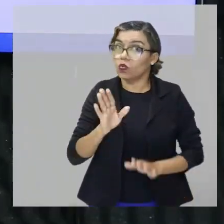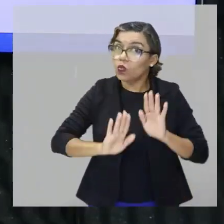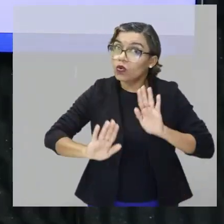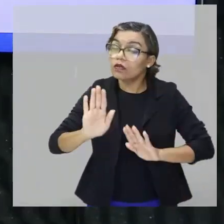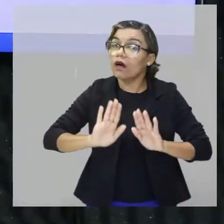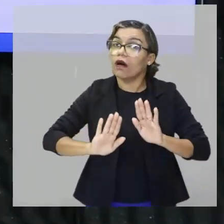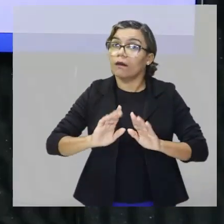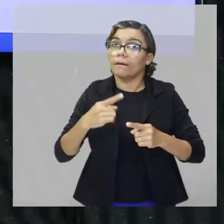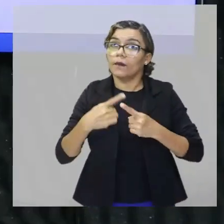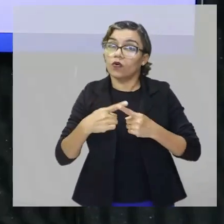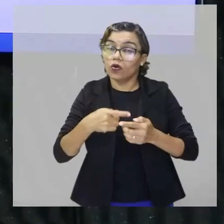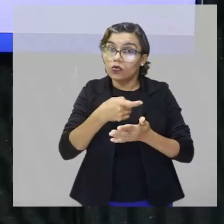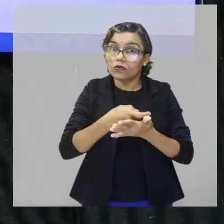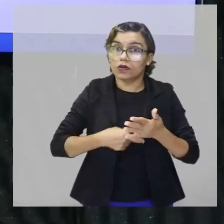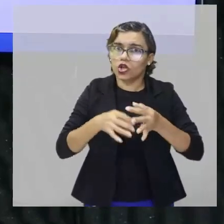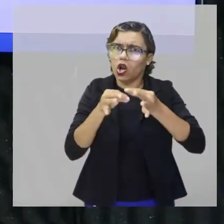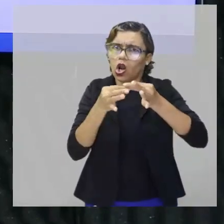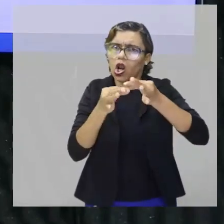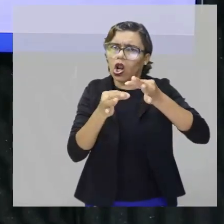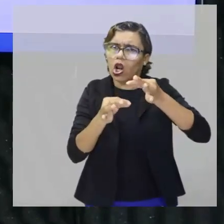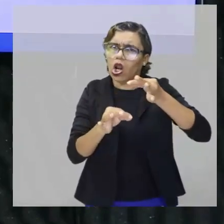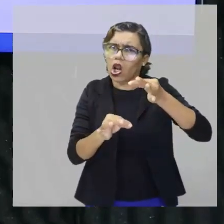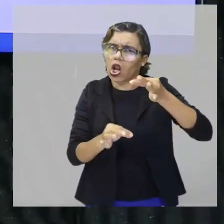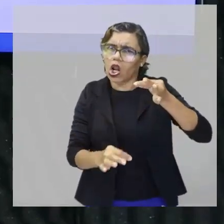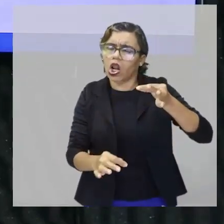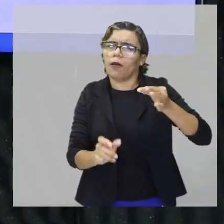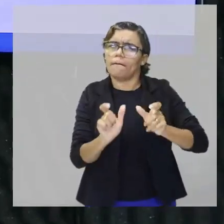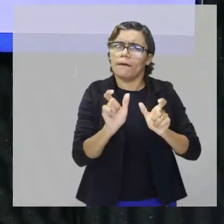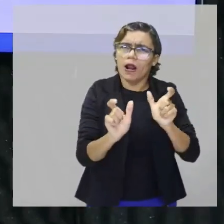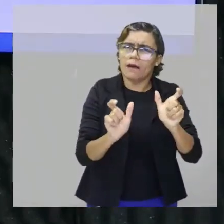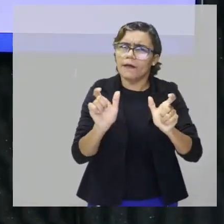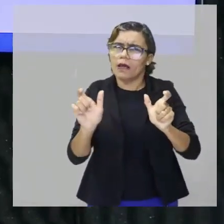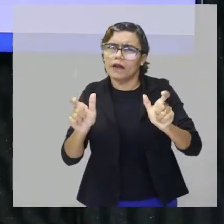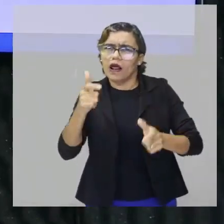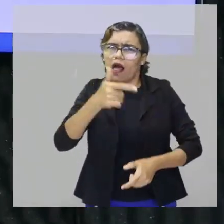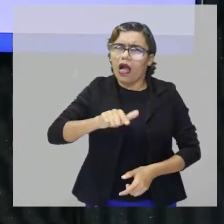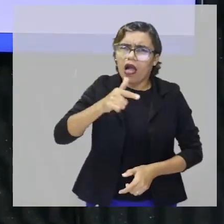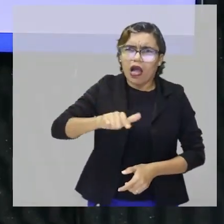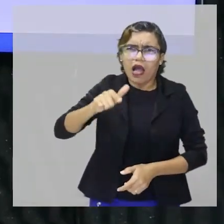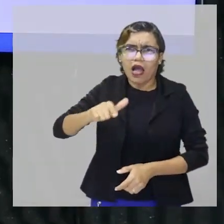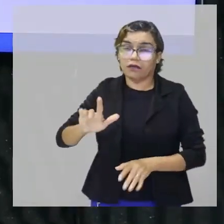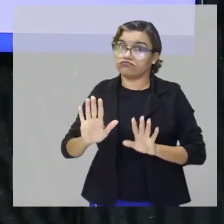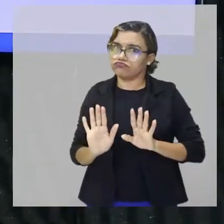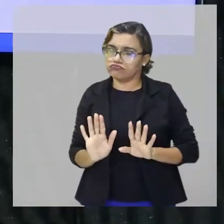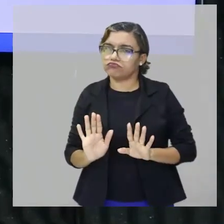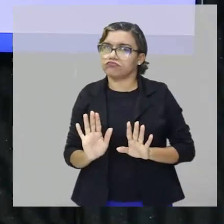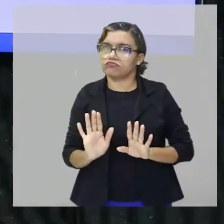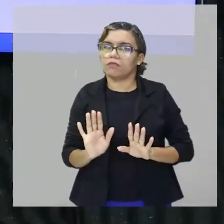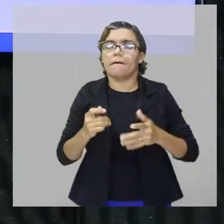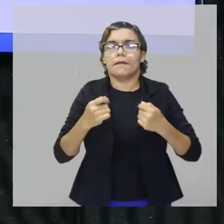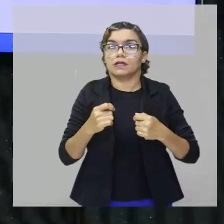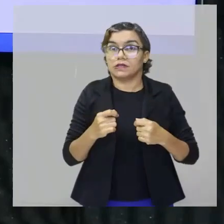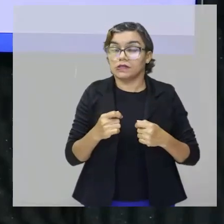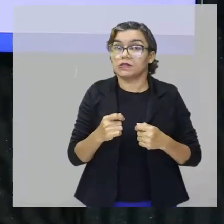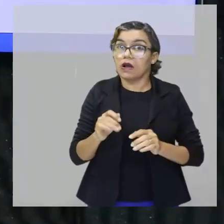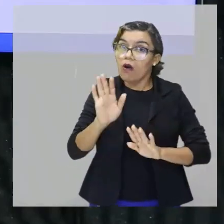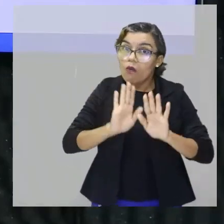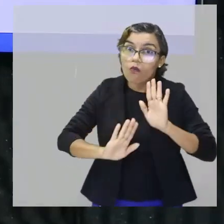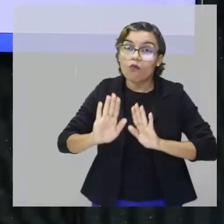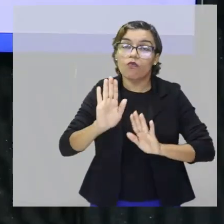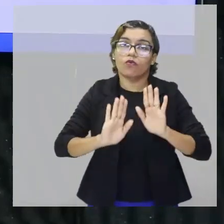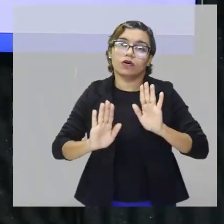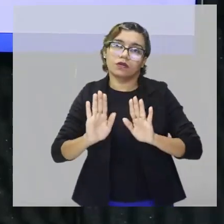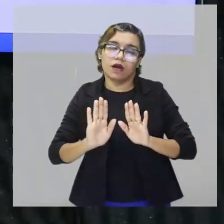longo, ficando prolixo, repetitivo, e aí pode dar também mais problema em relação